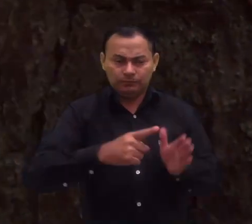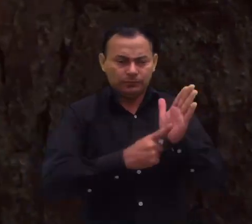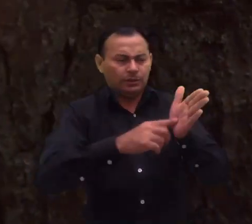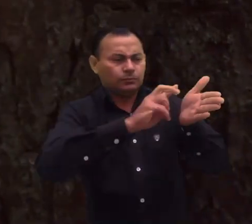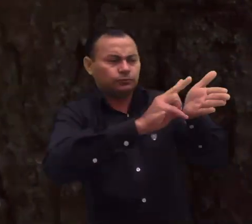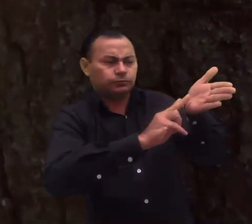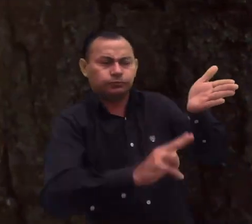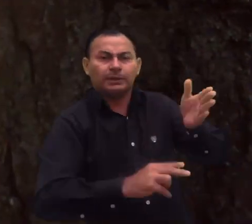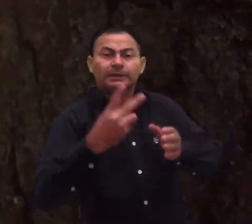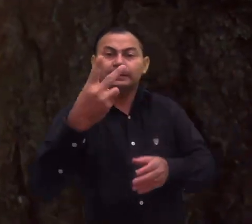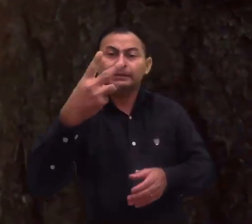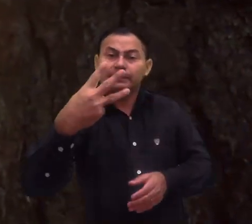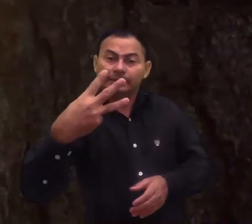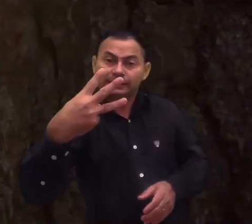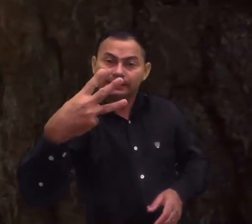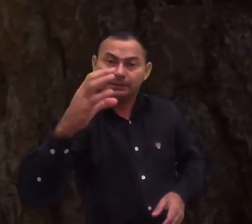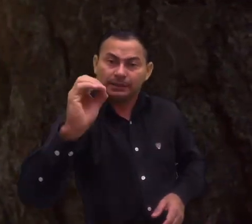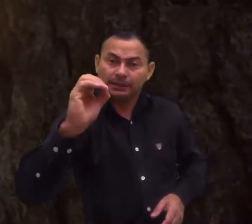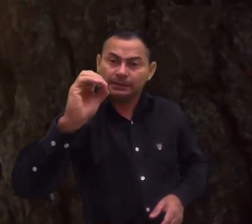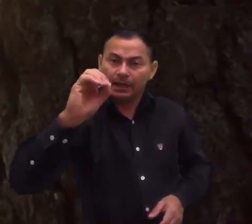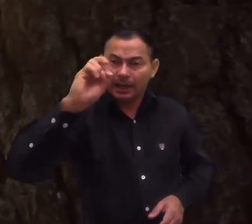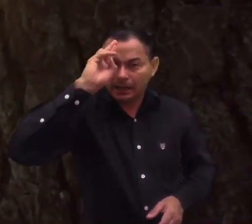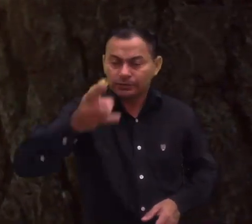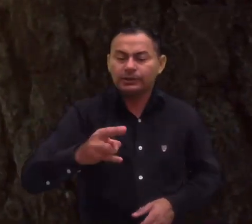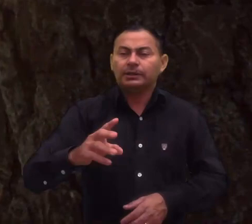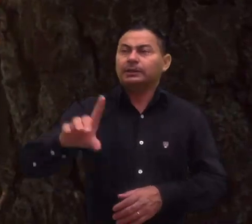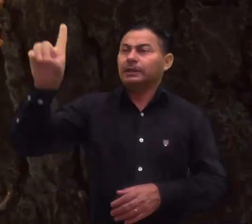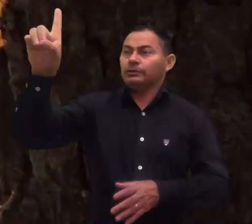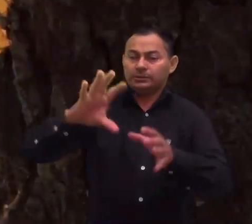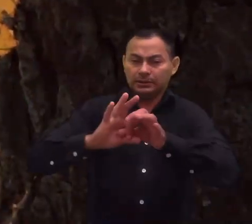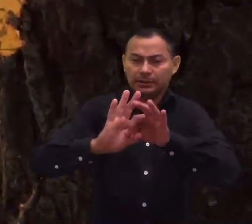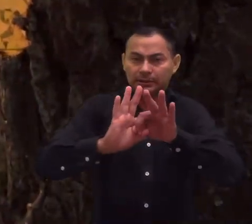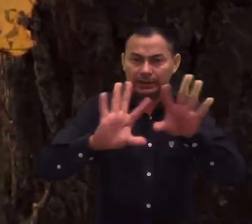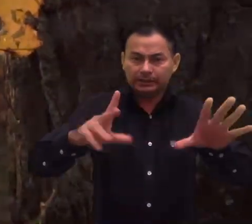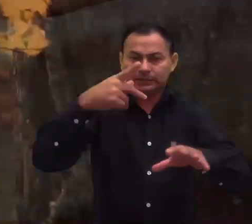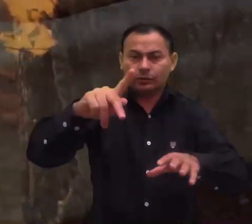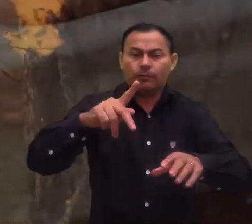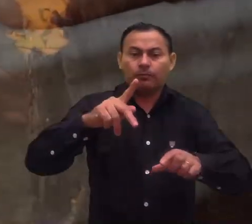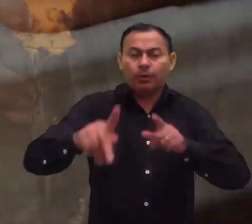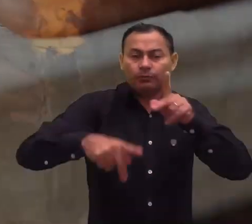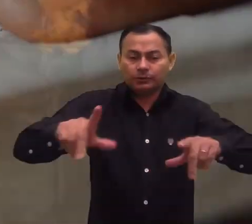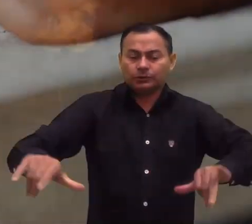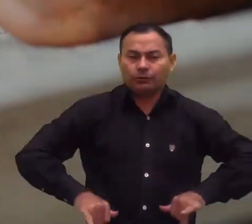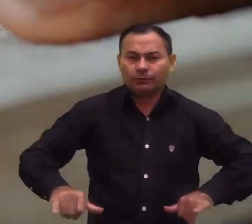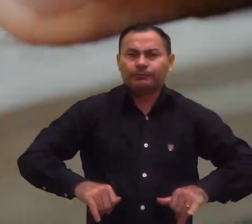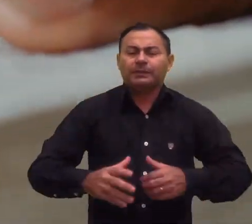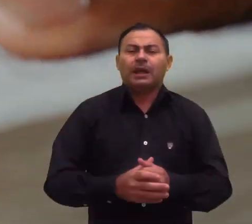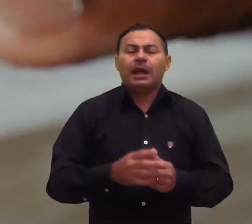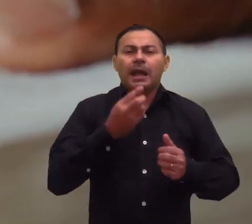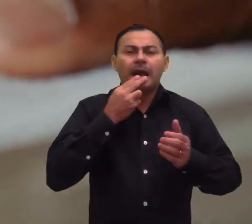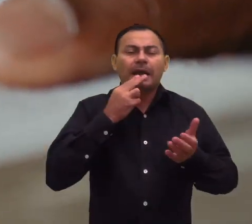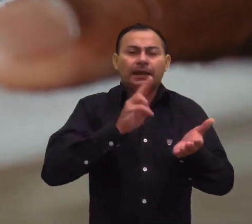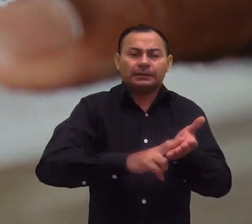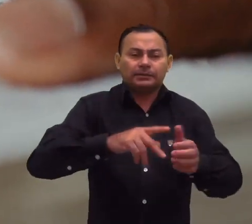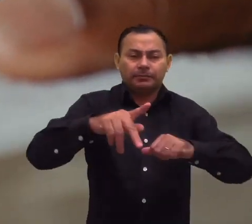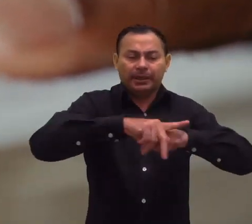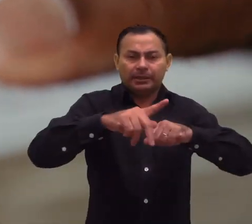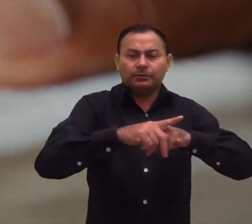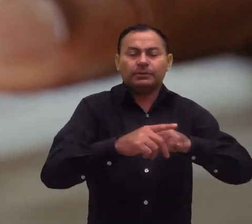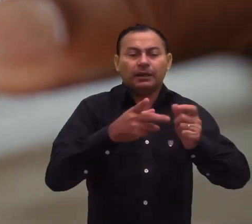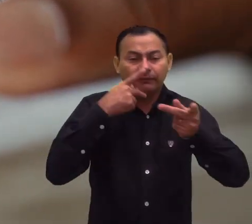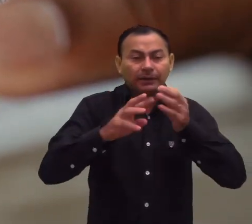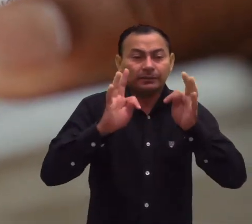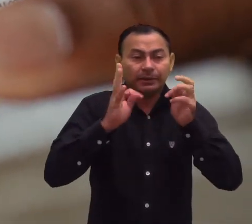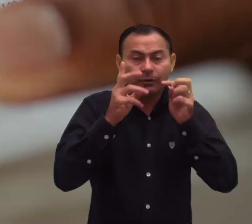apresentei uma lista de 30 razões pelas quais Deus permite que seu povo sofra. A carta de 1 Pedro era um dos textos